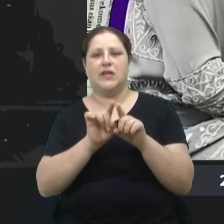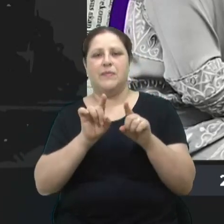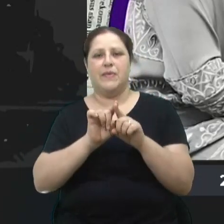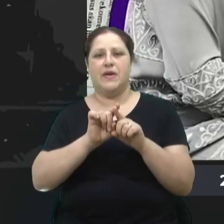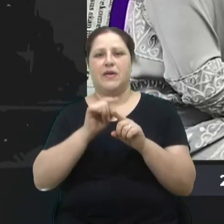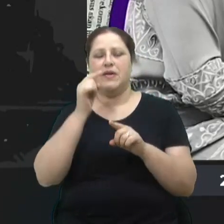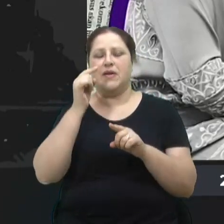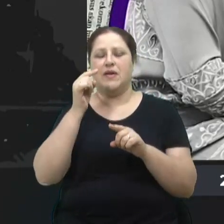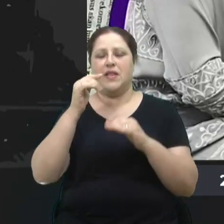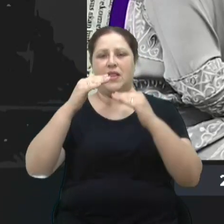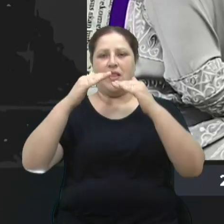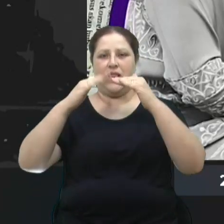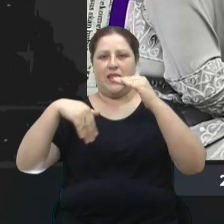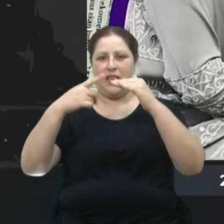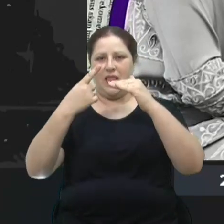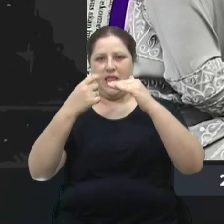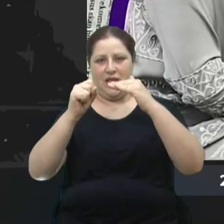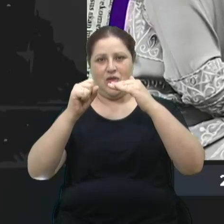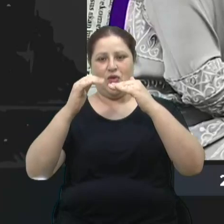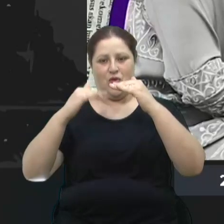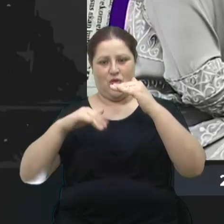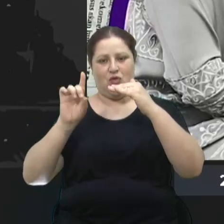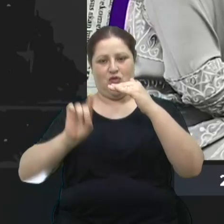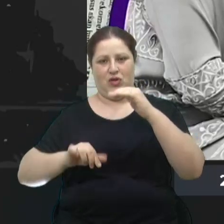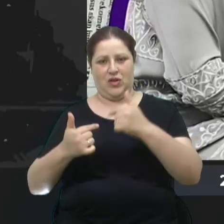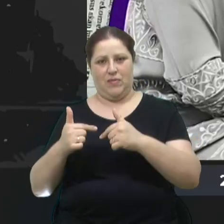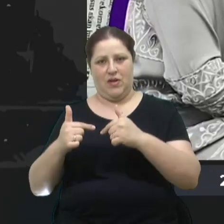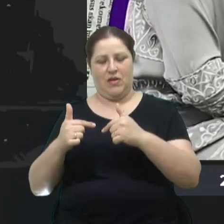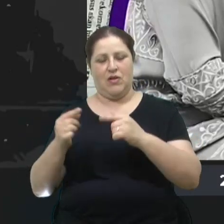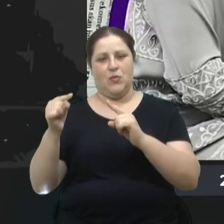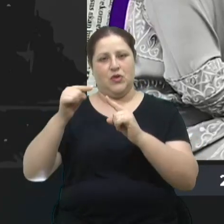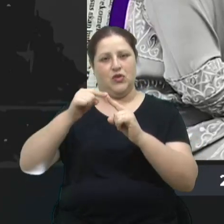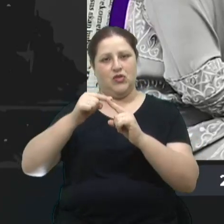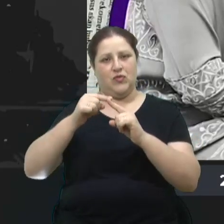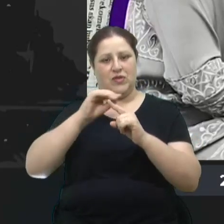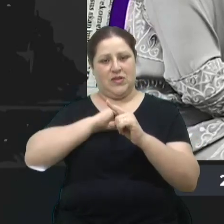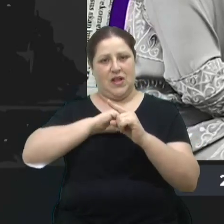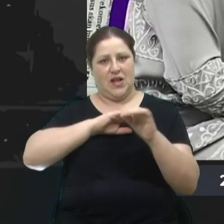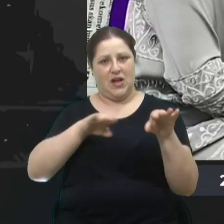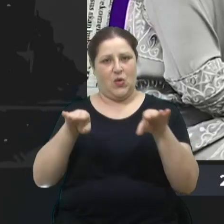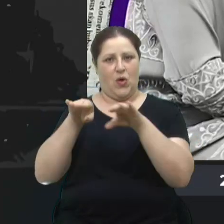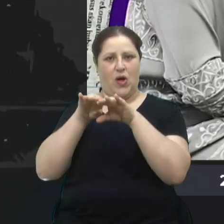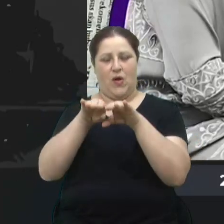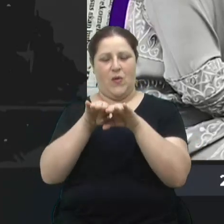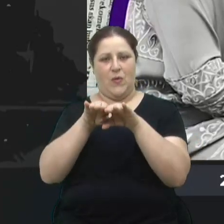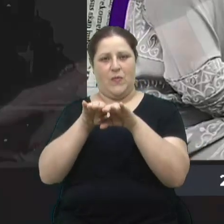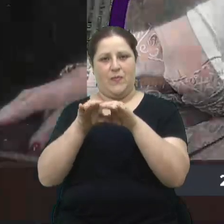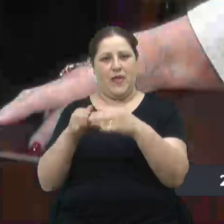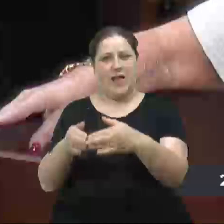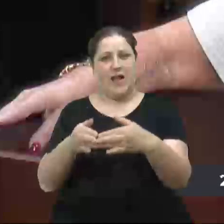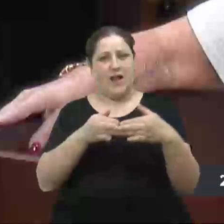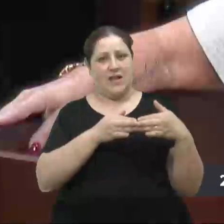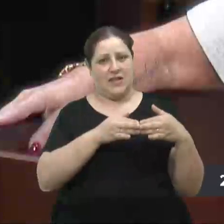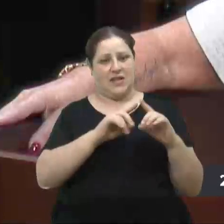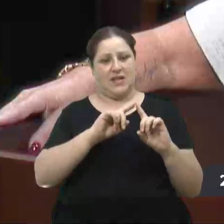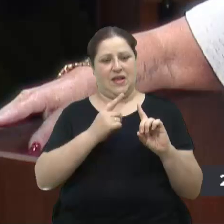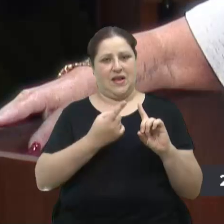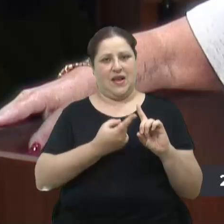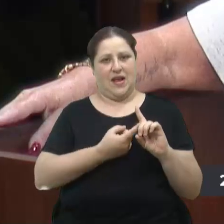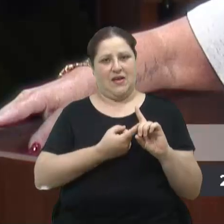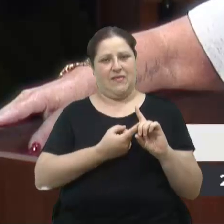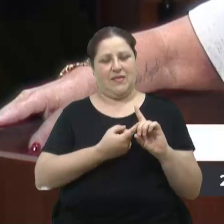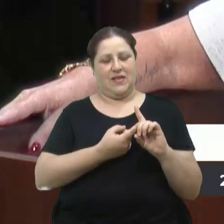menor, tendo como objetivo a igualdade salarial, a licença de 3 meses para a gestante